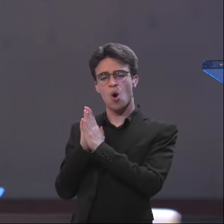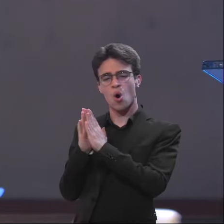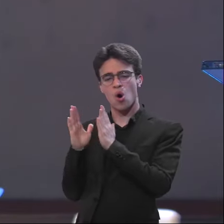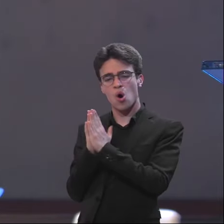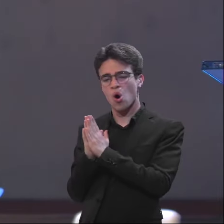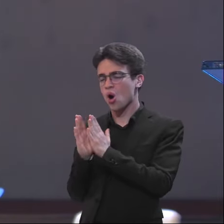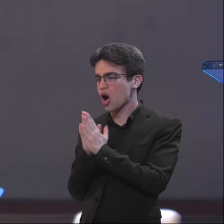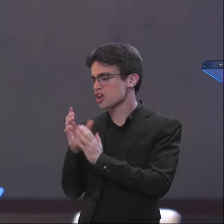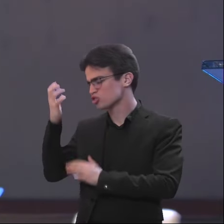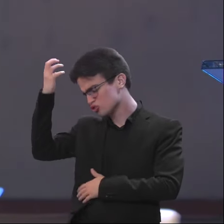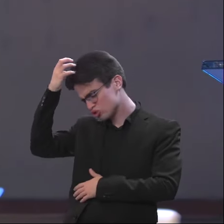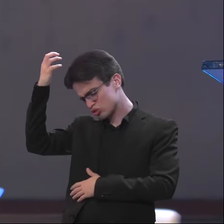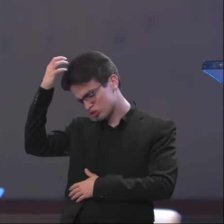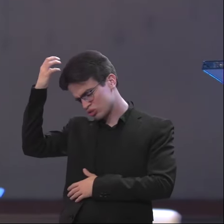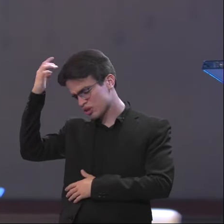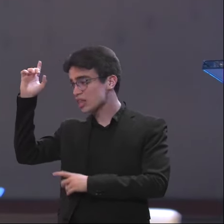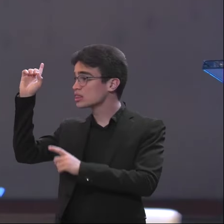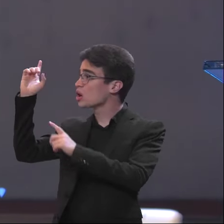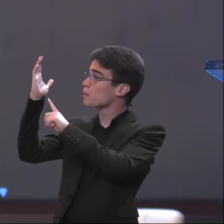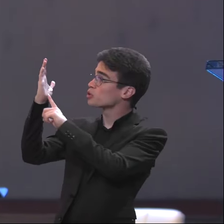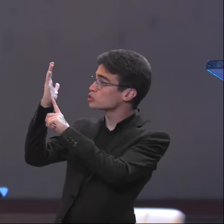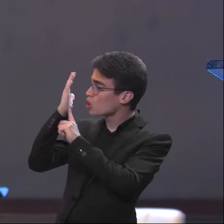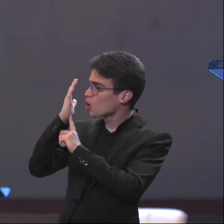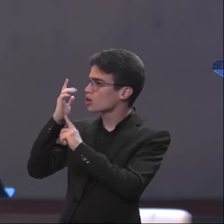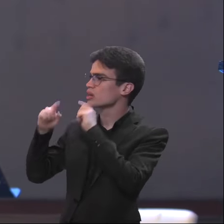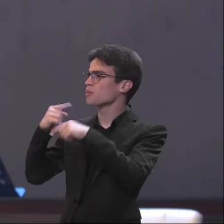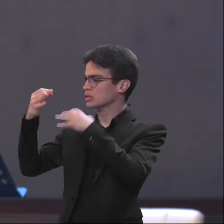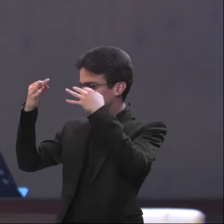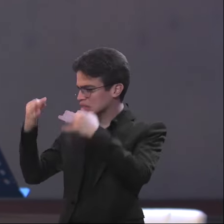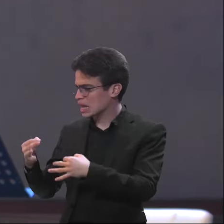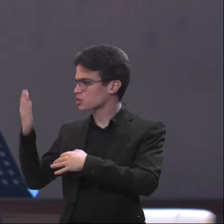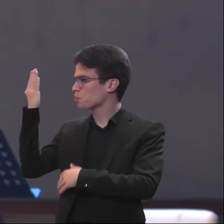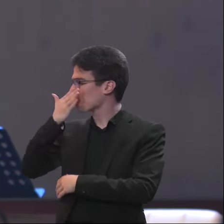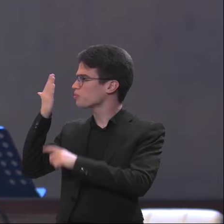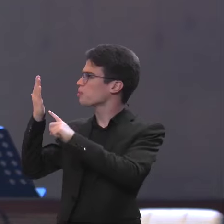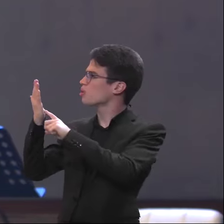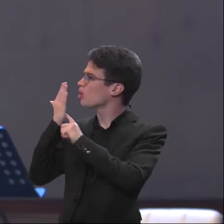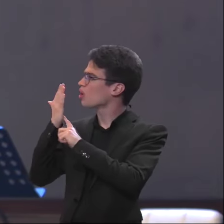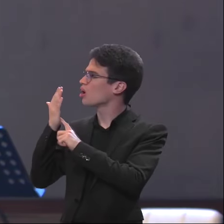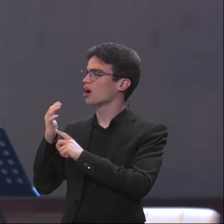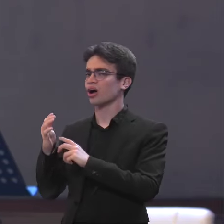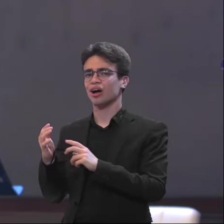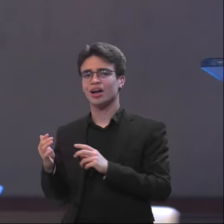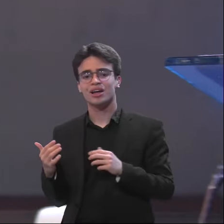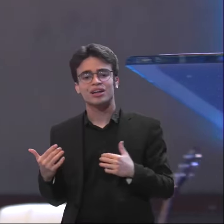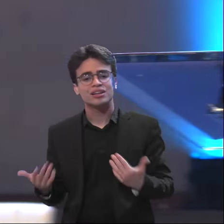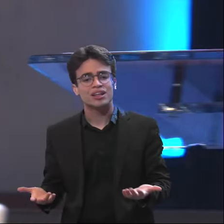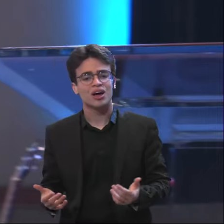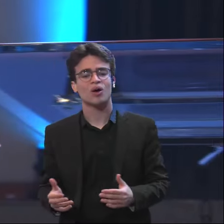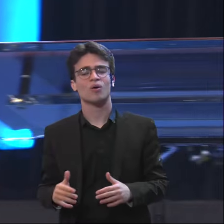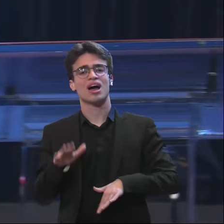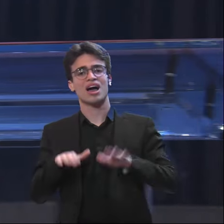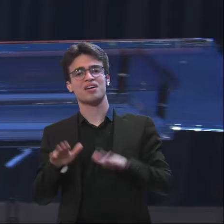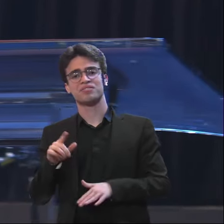mostrou. Depois confirmou, depois deu palavra. E às vezes a gente fica com